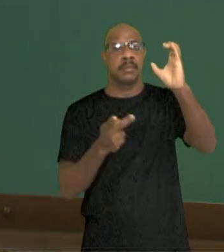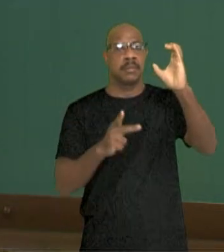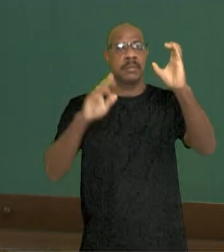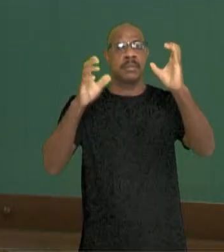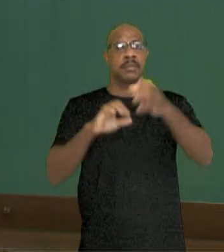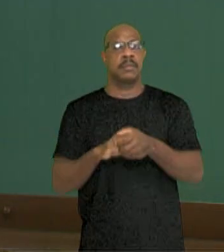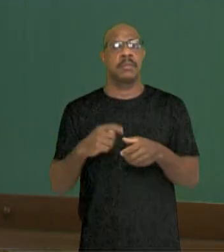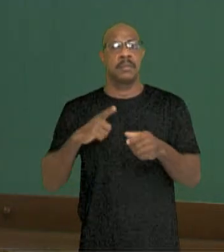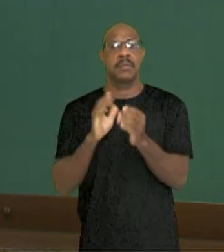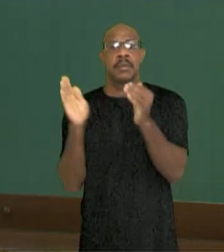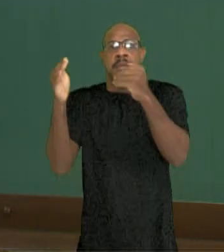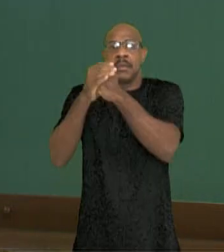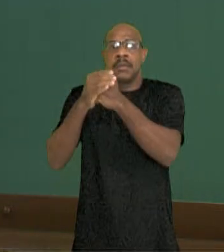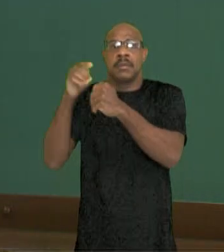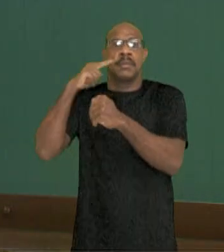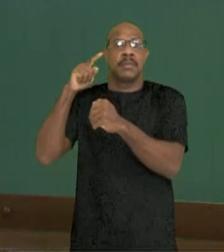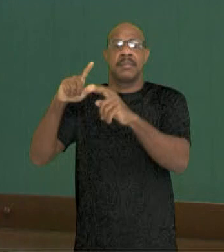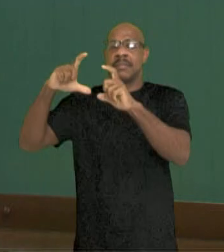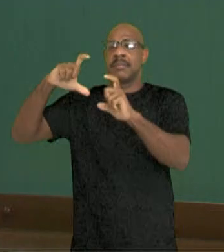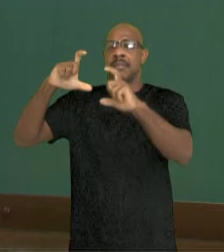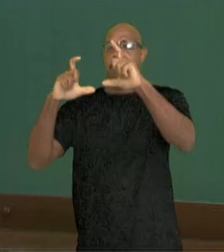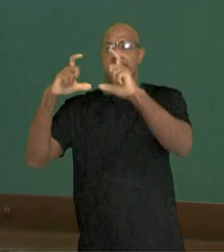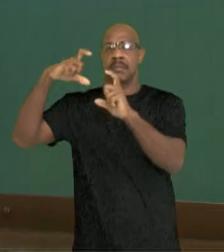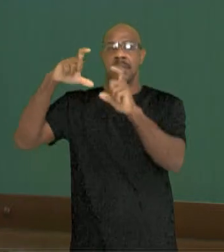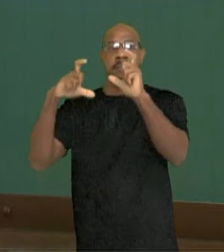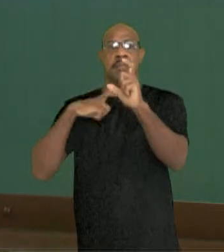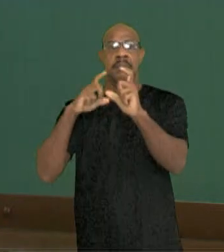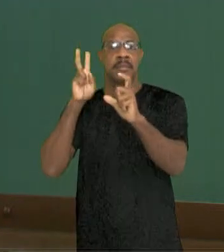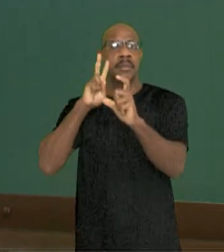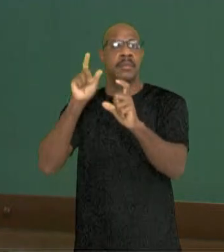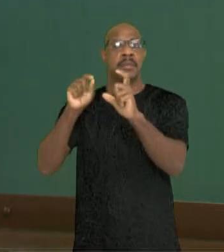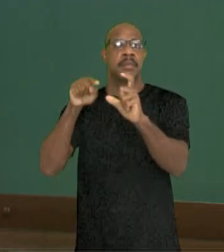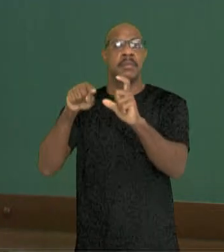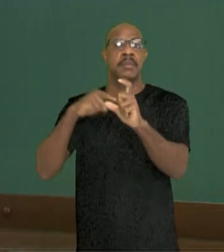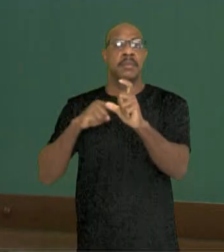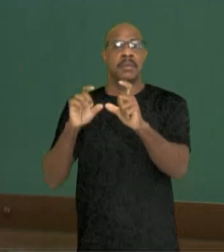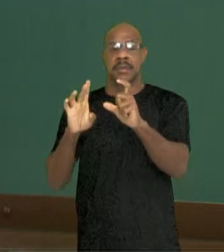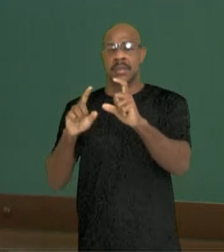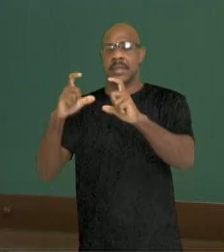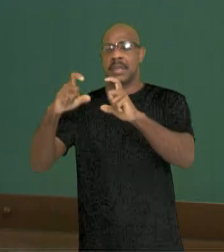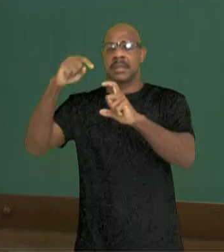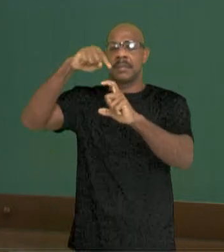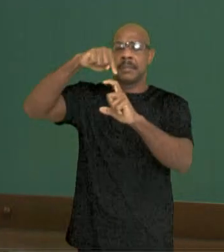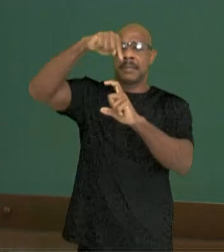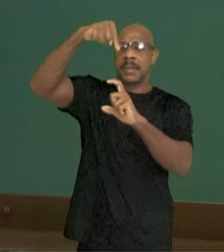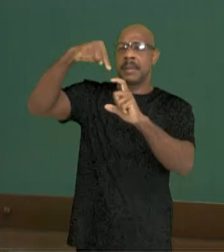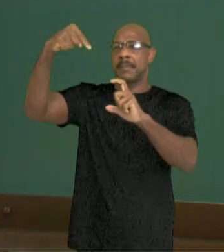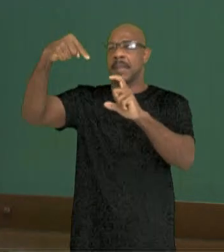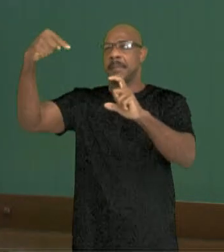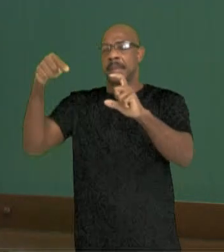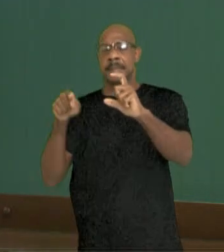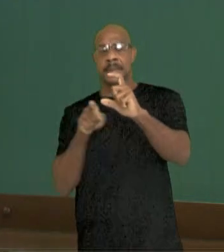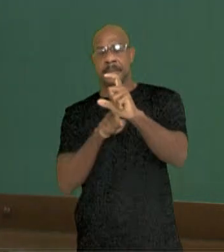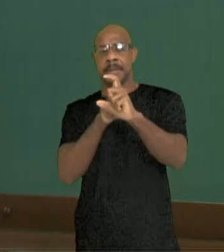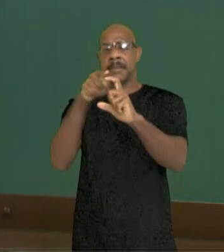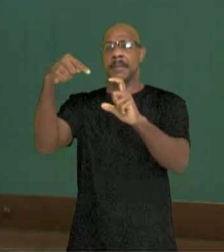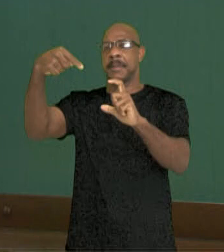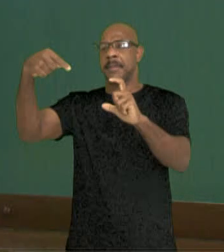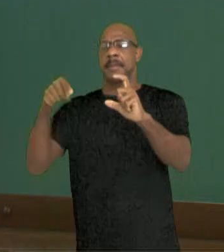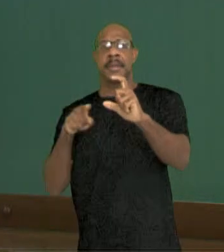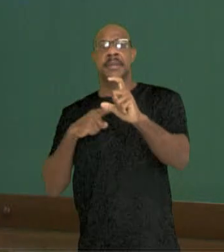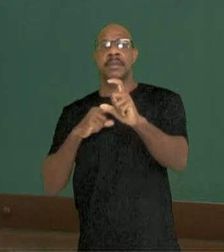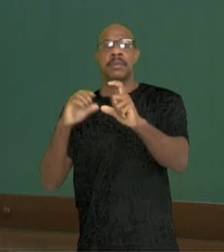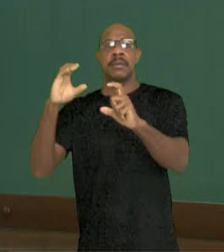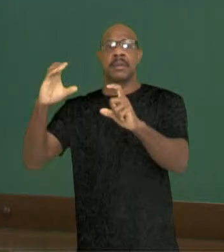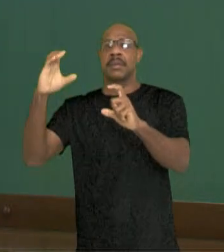aqui a sua fórmula linear, lembrando sempre que cada vértice, cada extremidade livre tem um